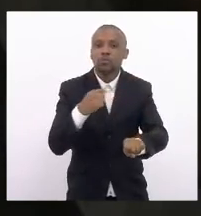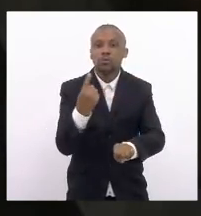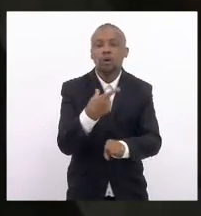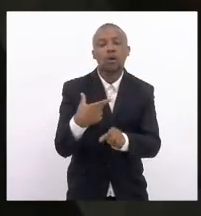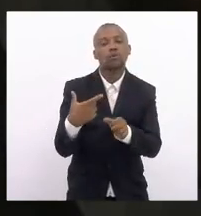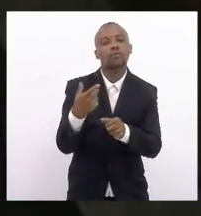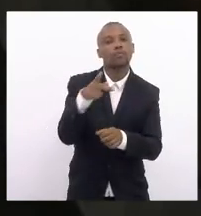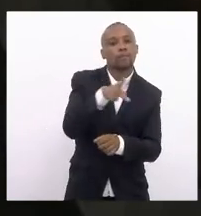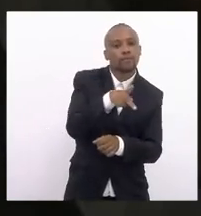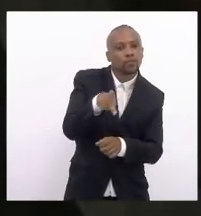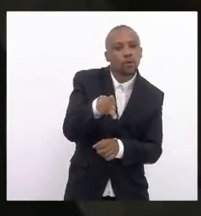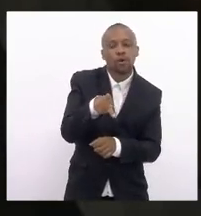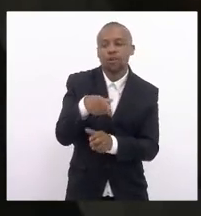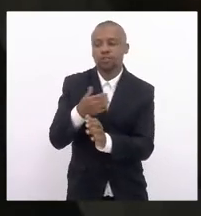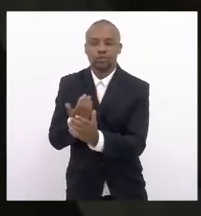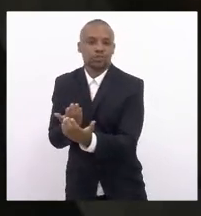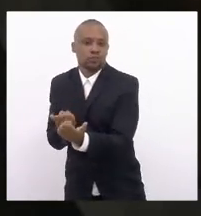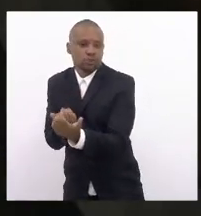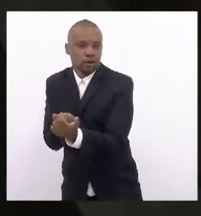dos nossos jovens.